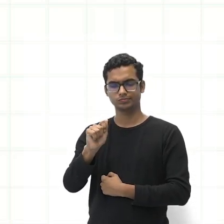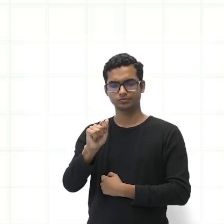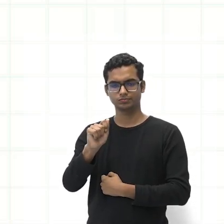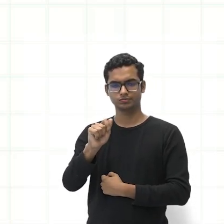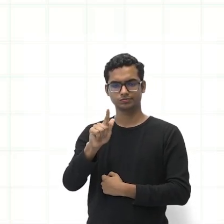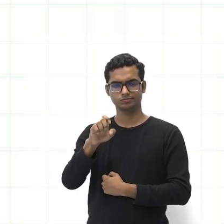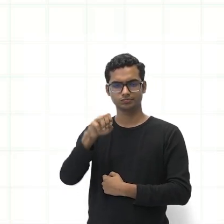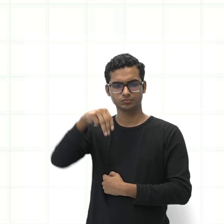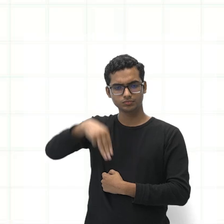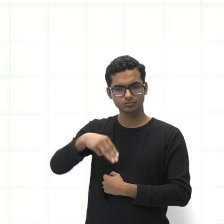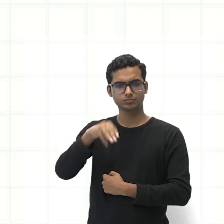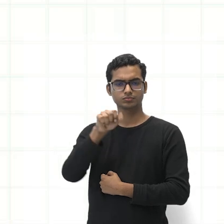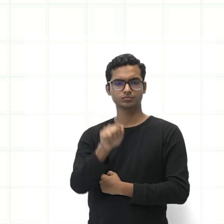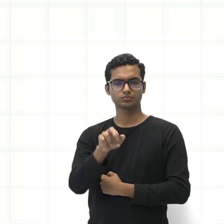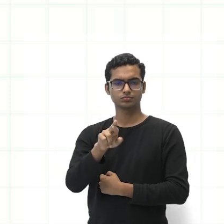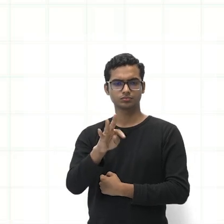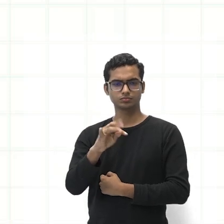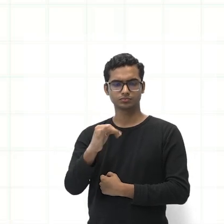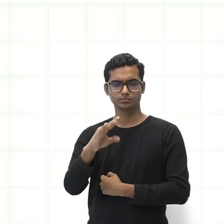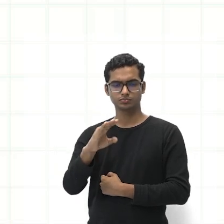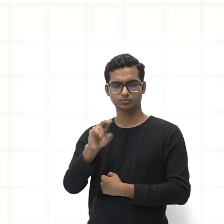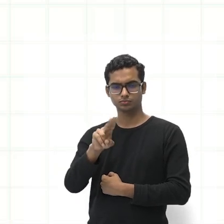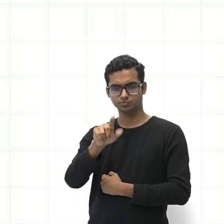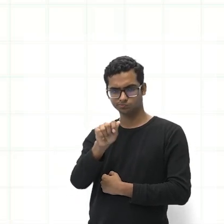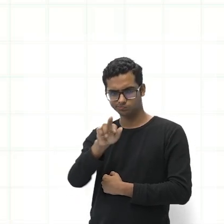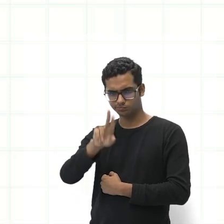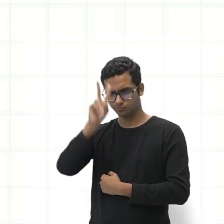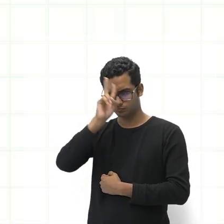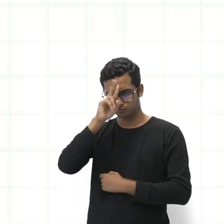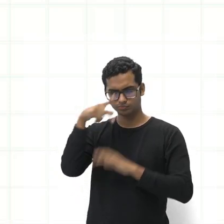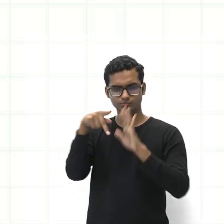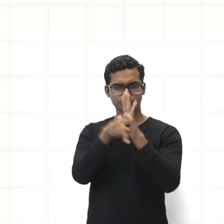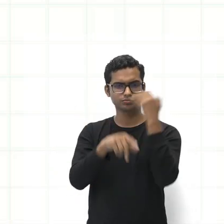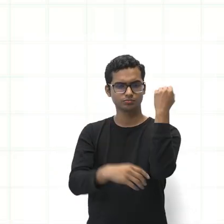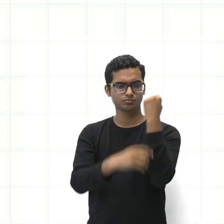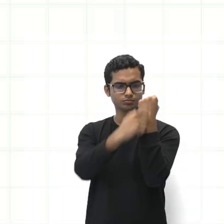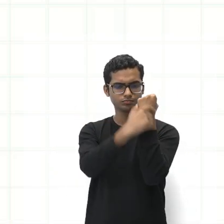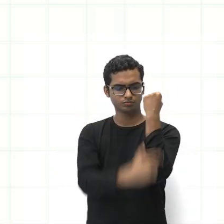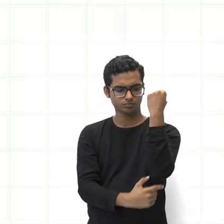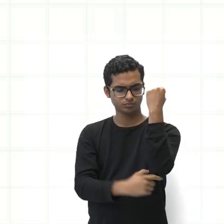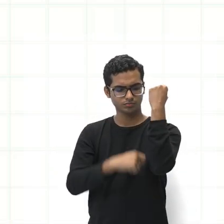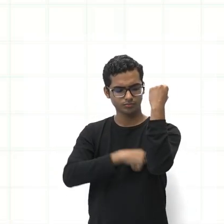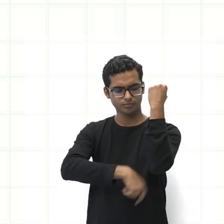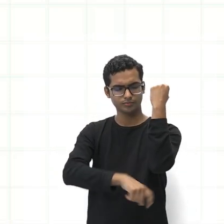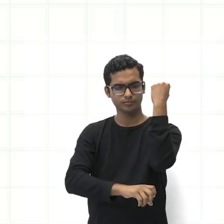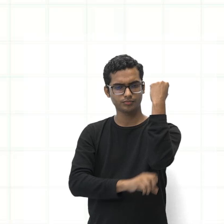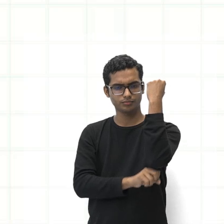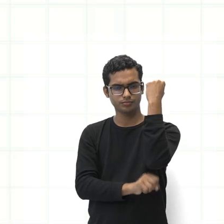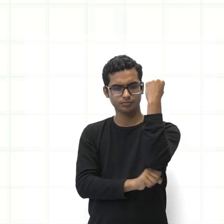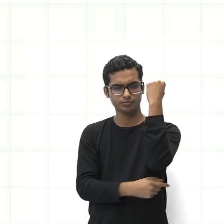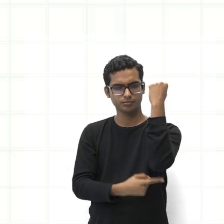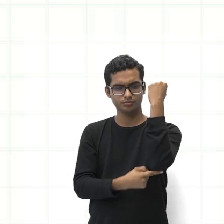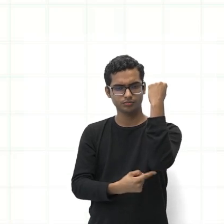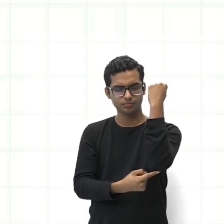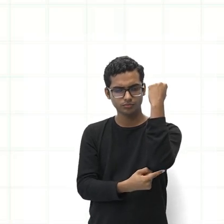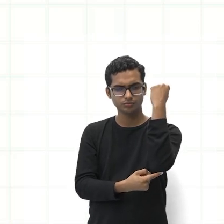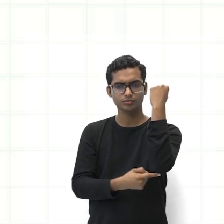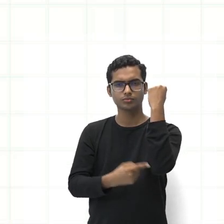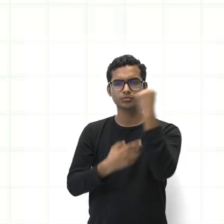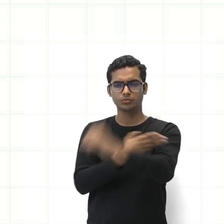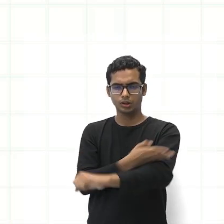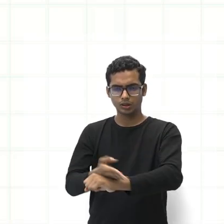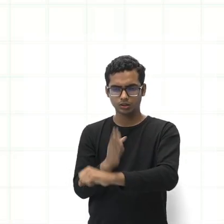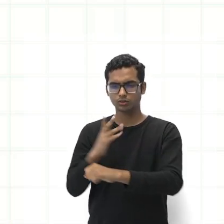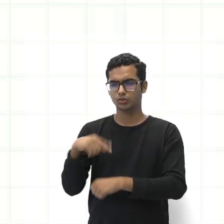professora? Sim, aquela, não tem no frango aquela partezinha branca que a gente gosta de comer na coxa? Aquilo ali é